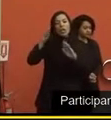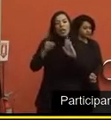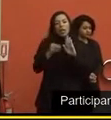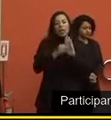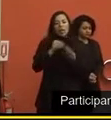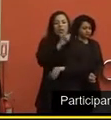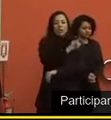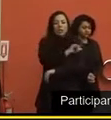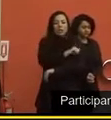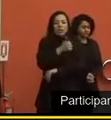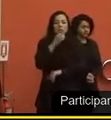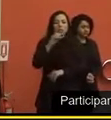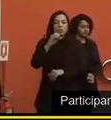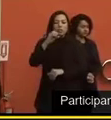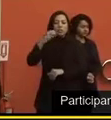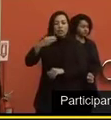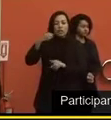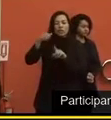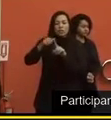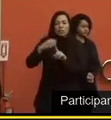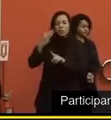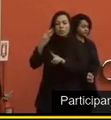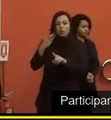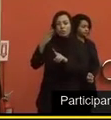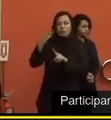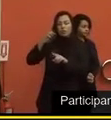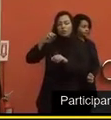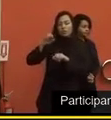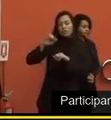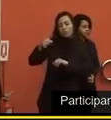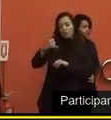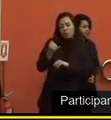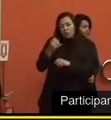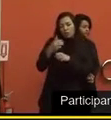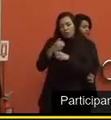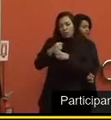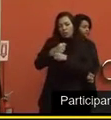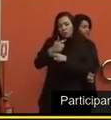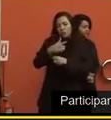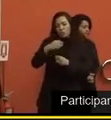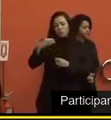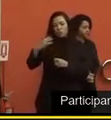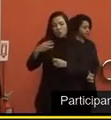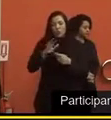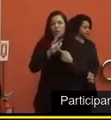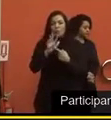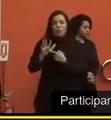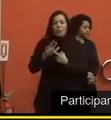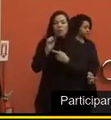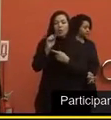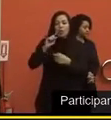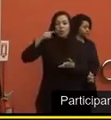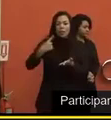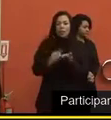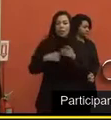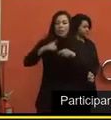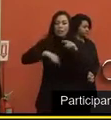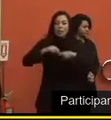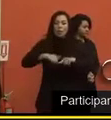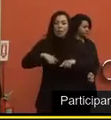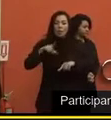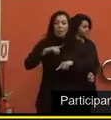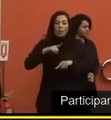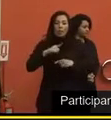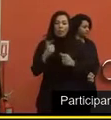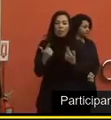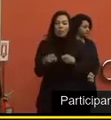Estadual nº 106, de 3 de janeiro de 2003, apresentaram declaração de bens, assim como informações sobre